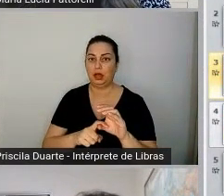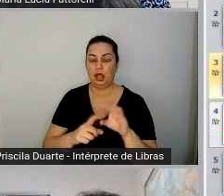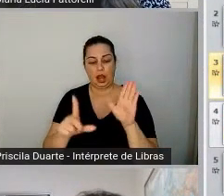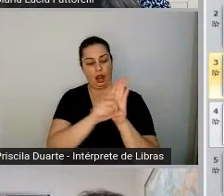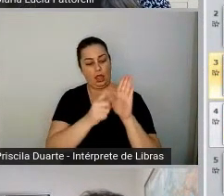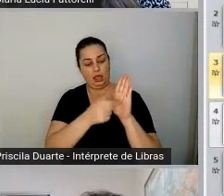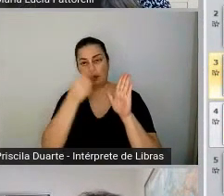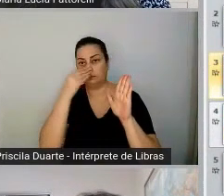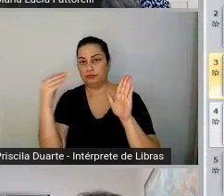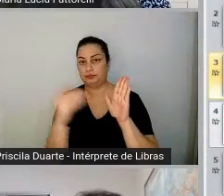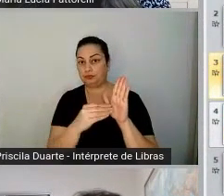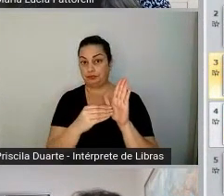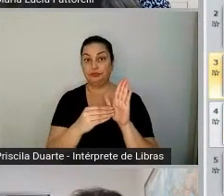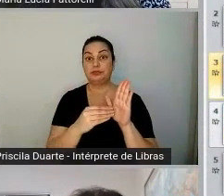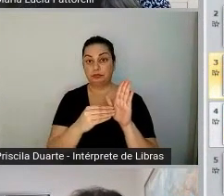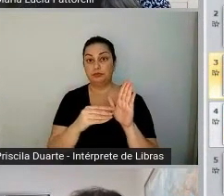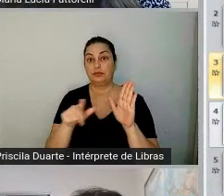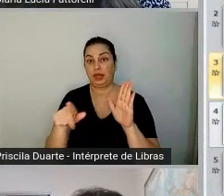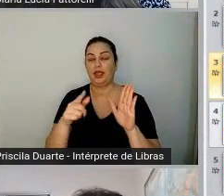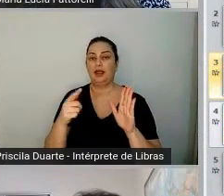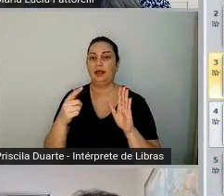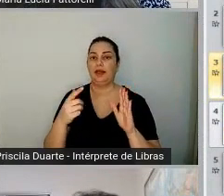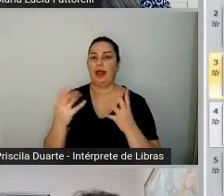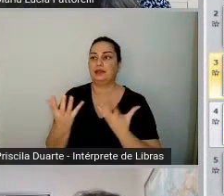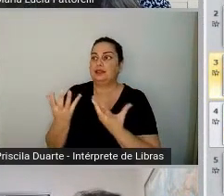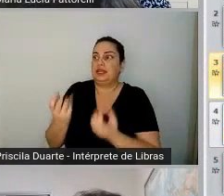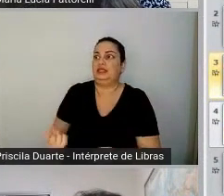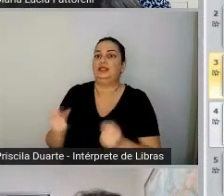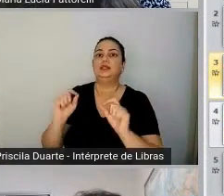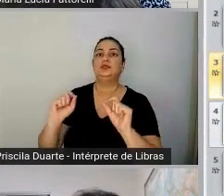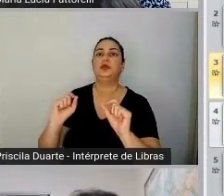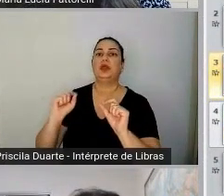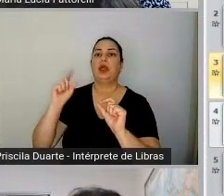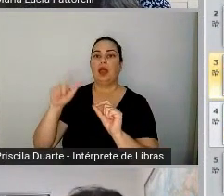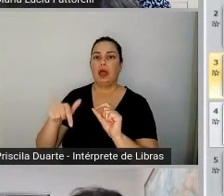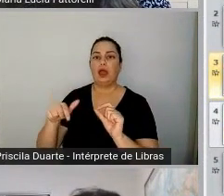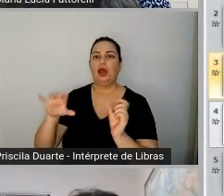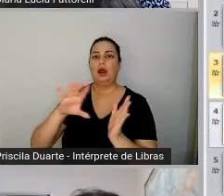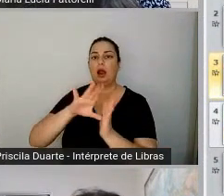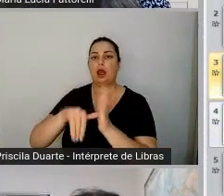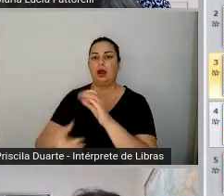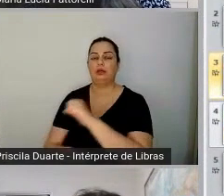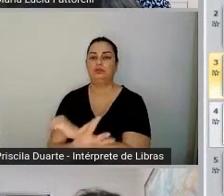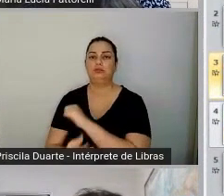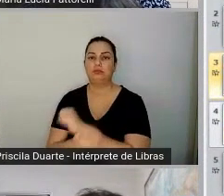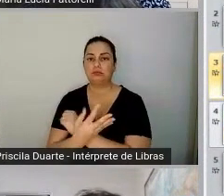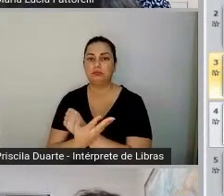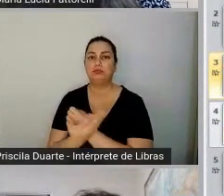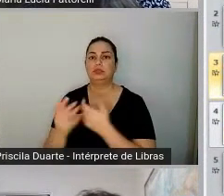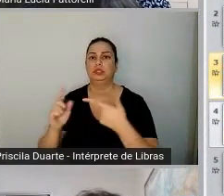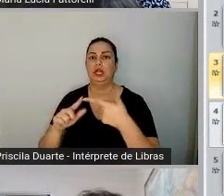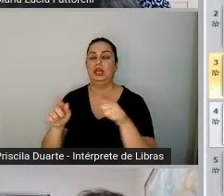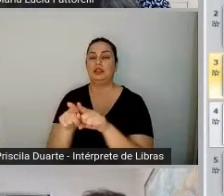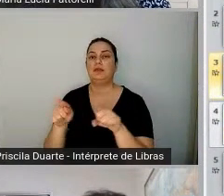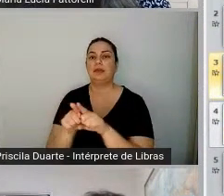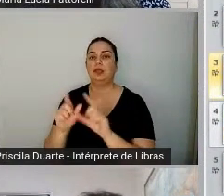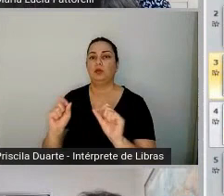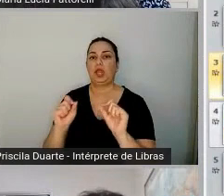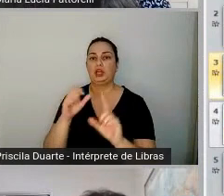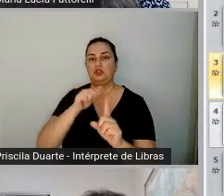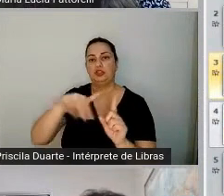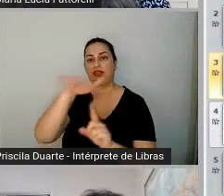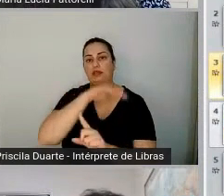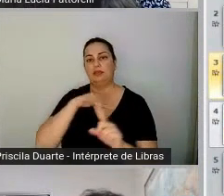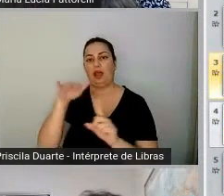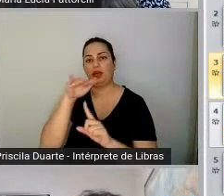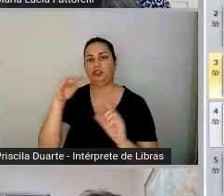defendendo abertamente a concentração de renda, a corrupção ou as desonerações abusivas para os muito ricos, porque a ideia é a